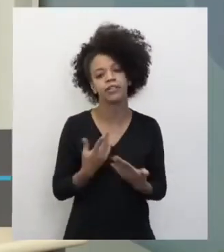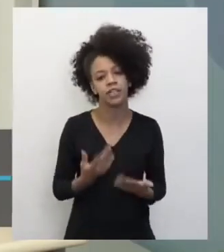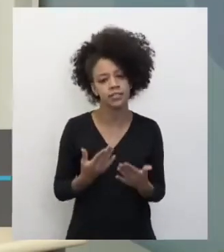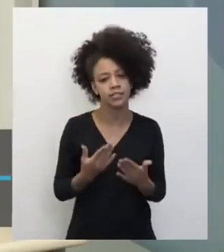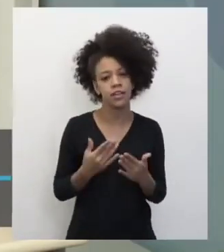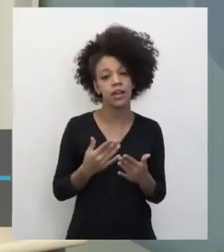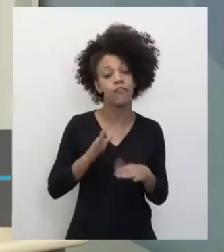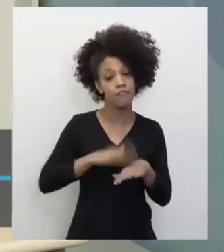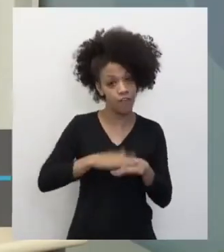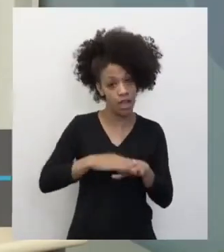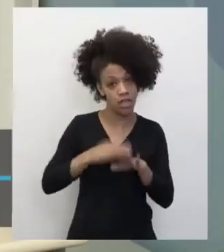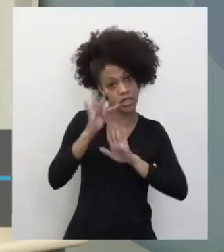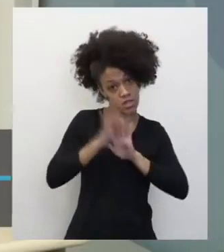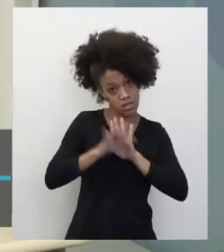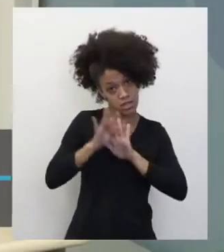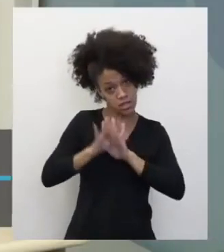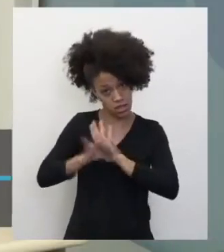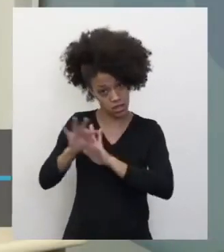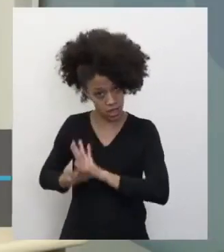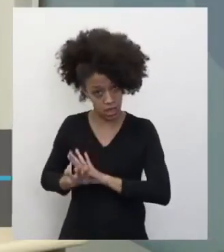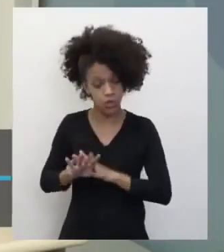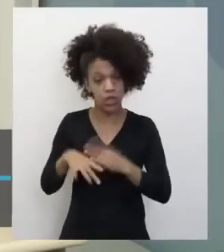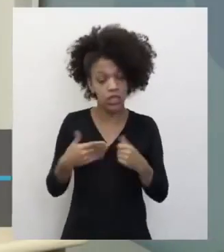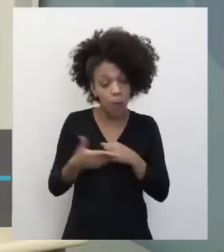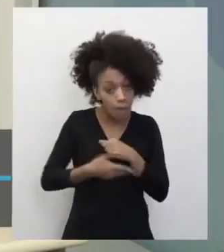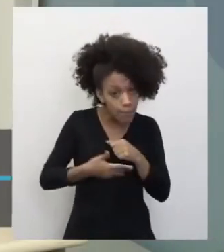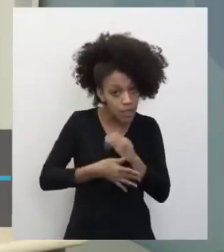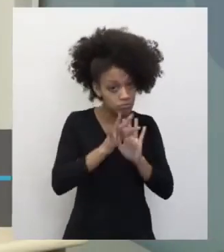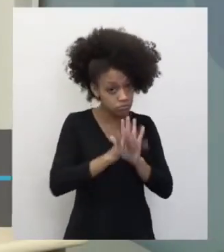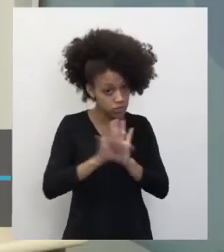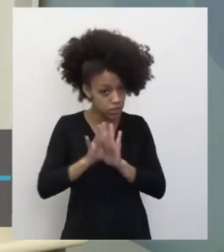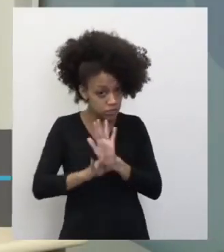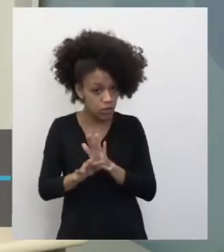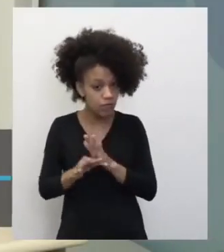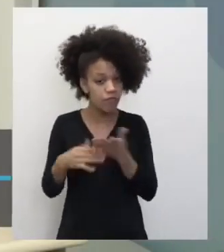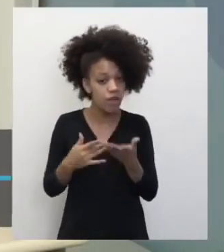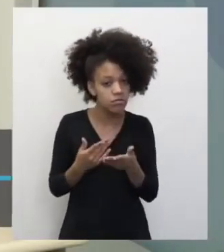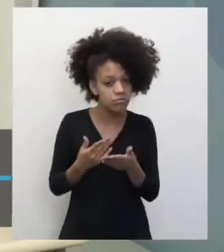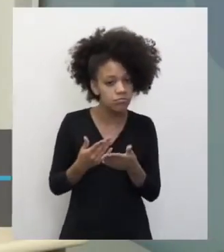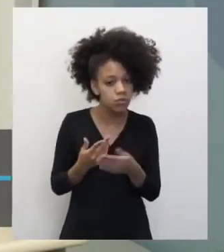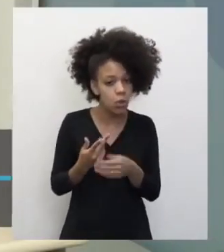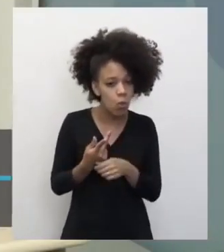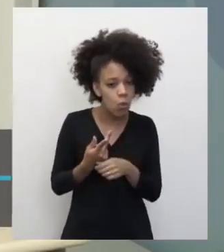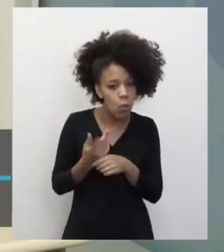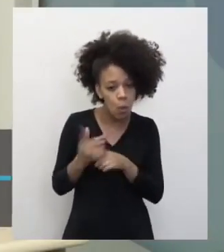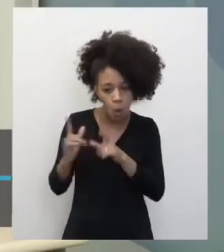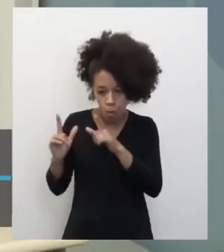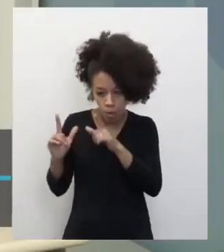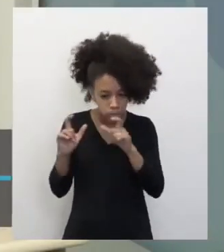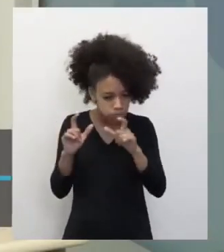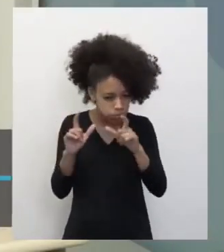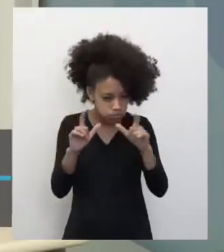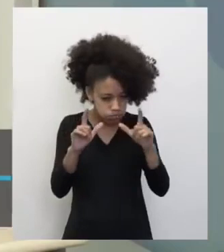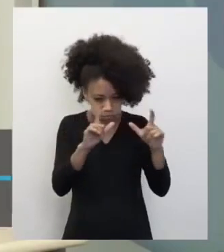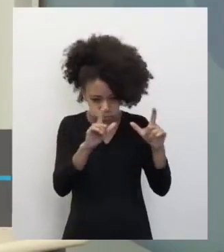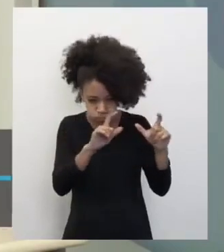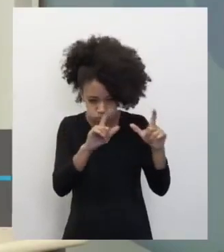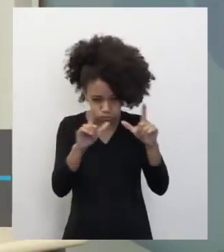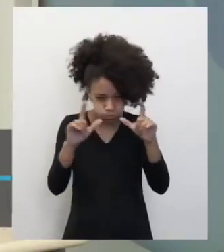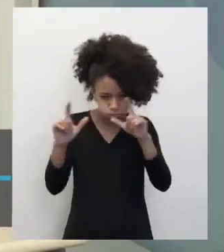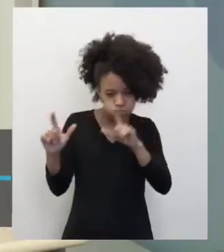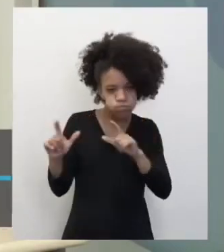bastante textinhos. E aí, em cima desses textinhos, a gente vai procurando as fotos no jogo. Que aí,